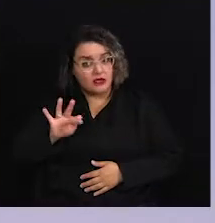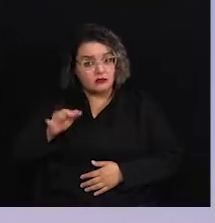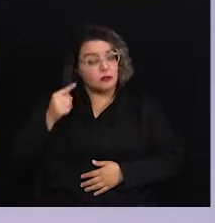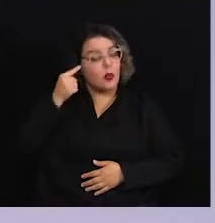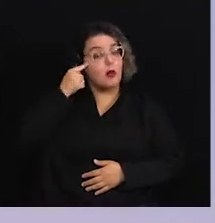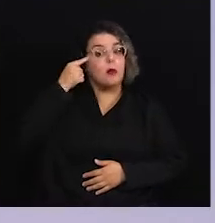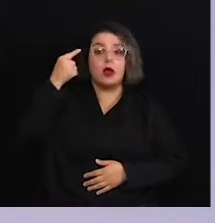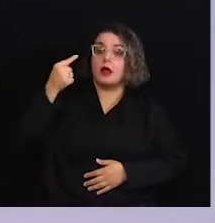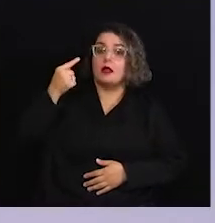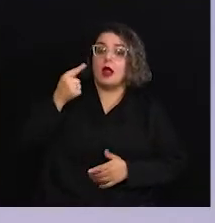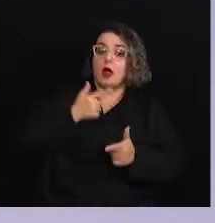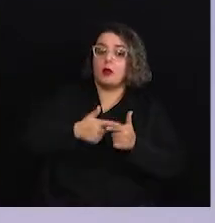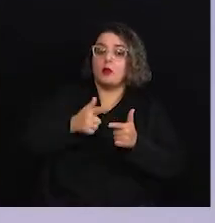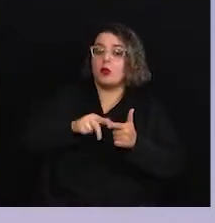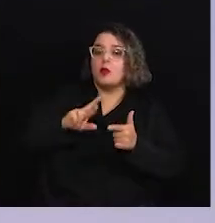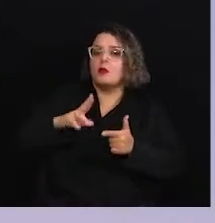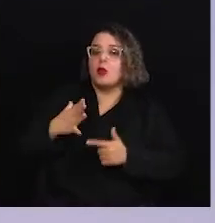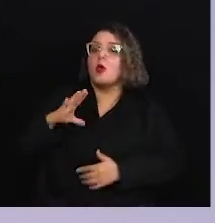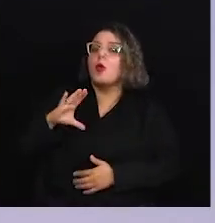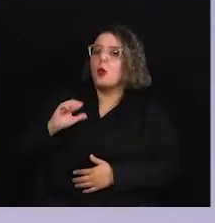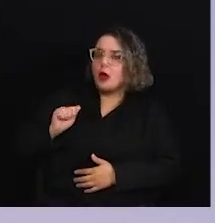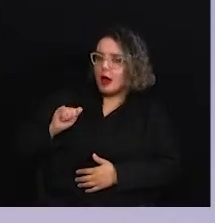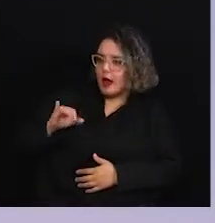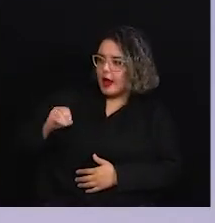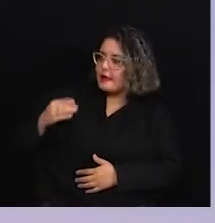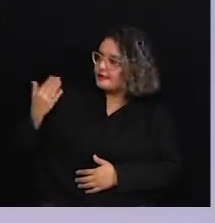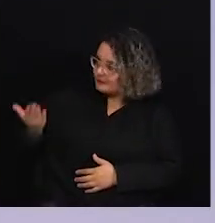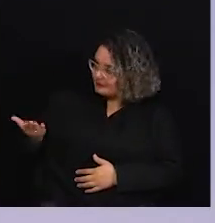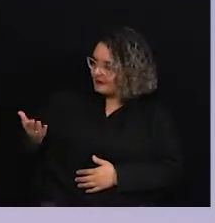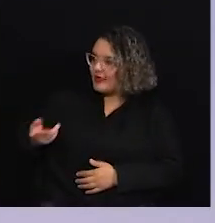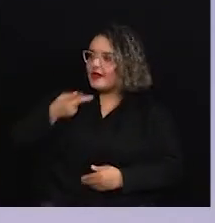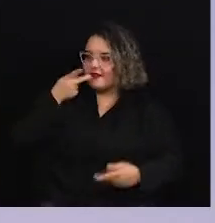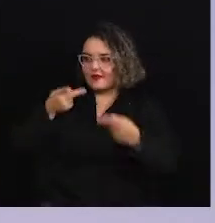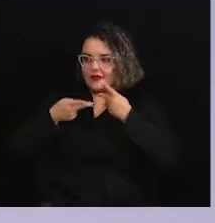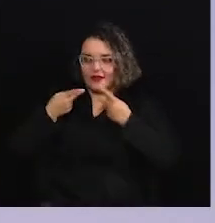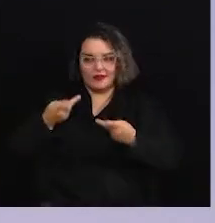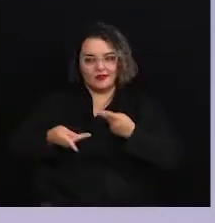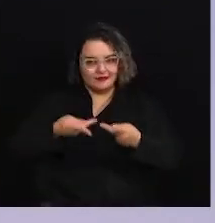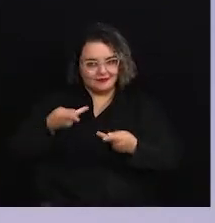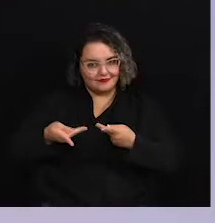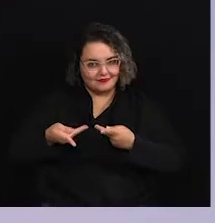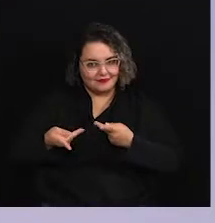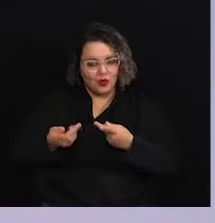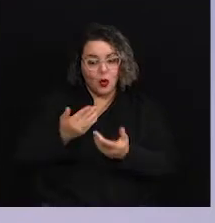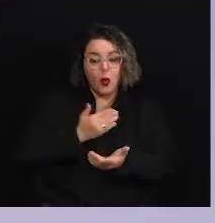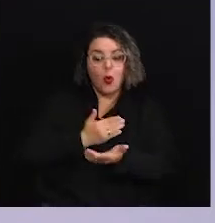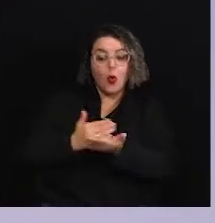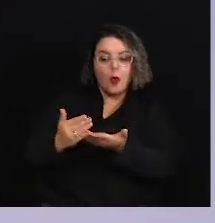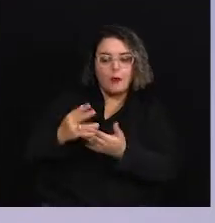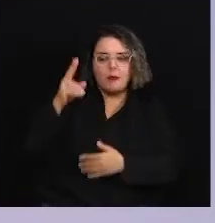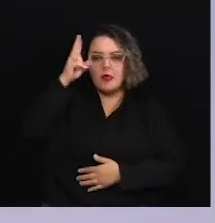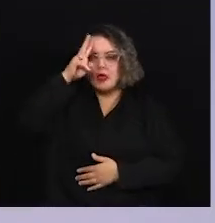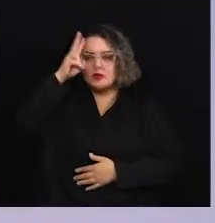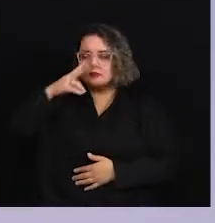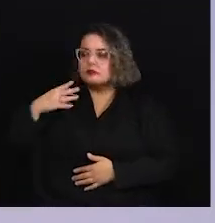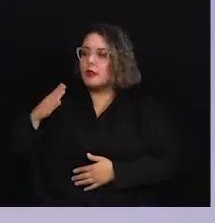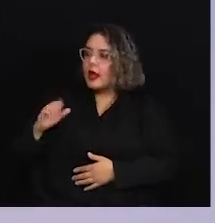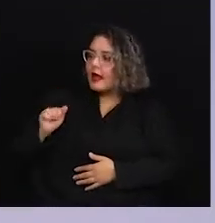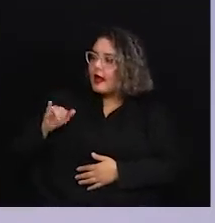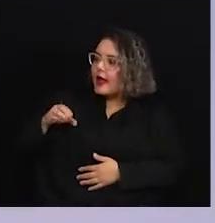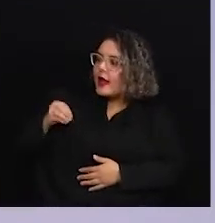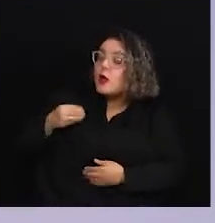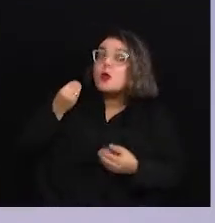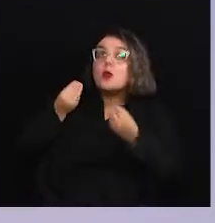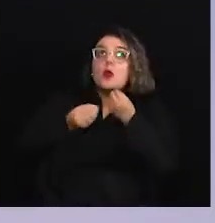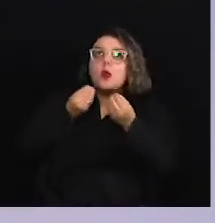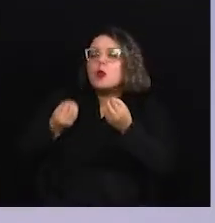uma ideia para resolver um problema. O Caio, ele fala com a gente agora contando o início dessa história. Caio,